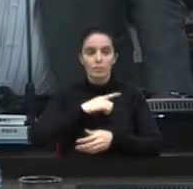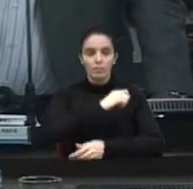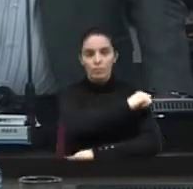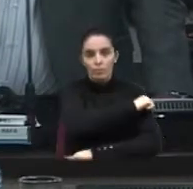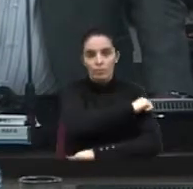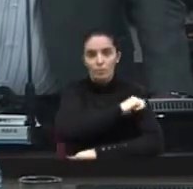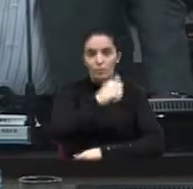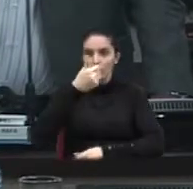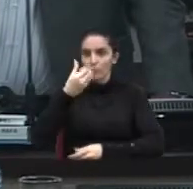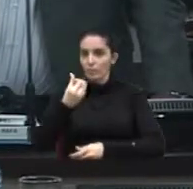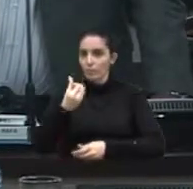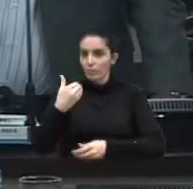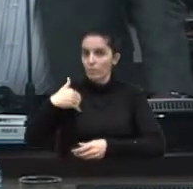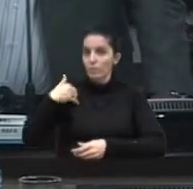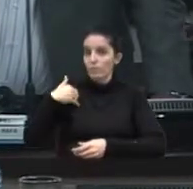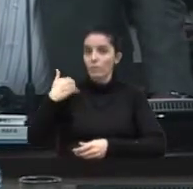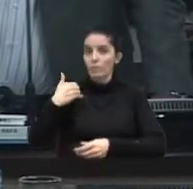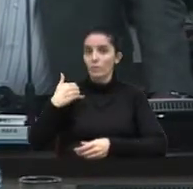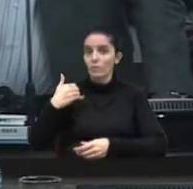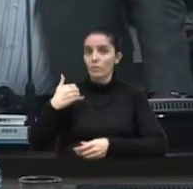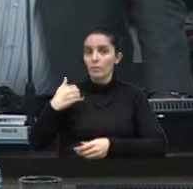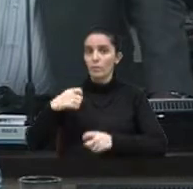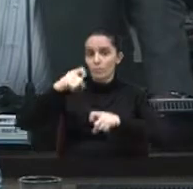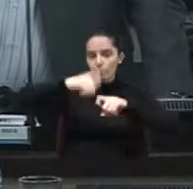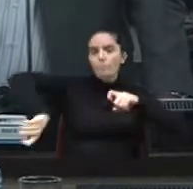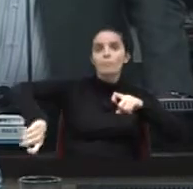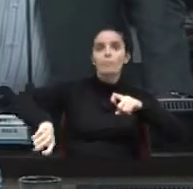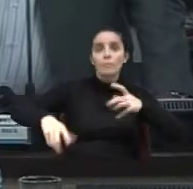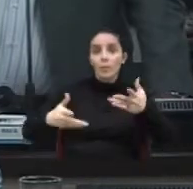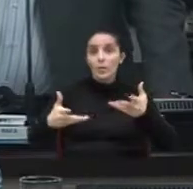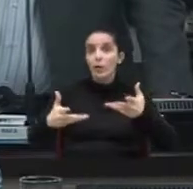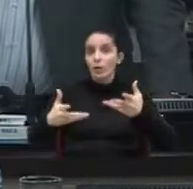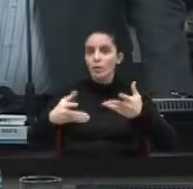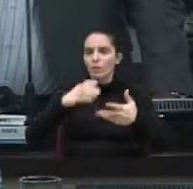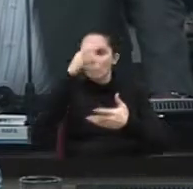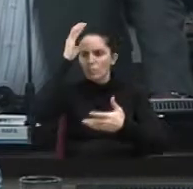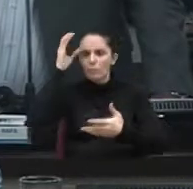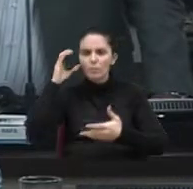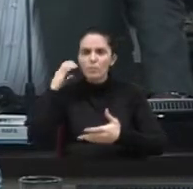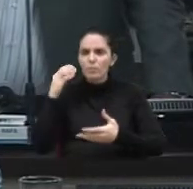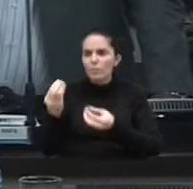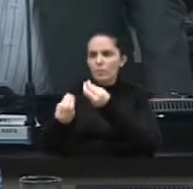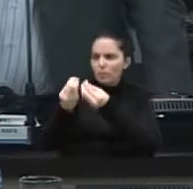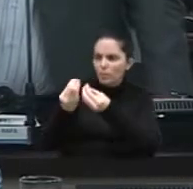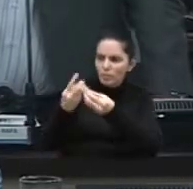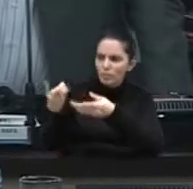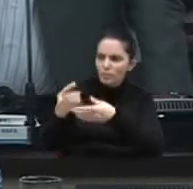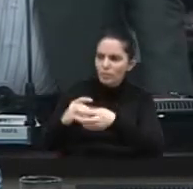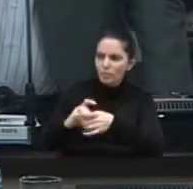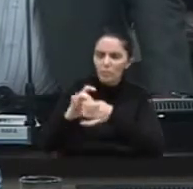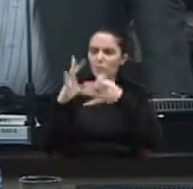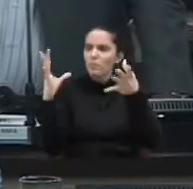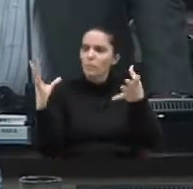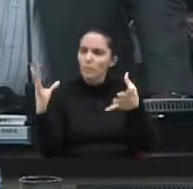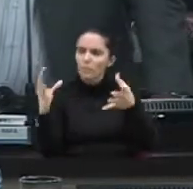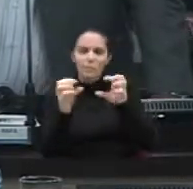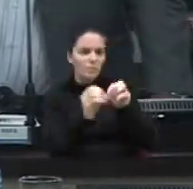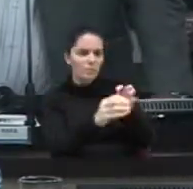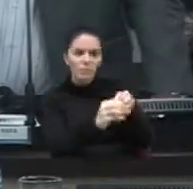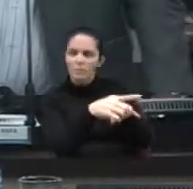que eu tinha da turma, que ele era estuprador. E todo mundo falava para mim, como que você fica tão à vontade na sala, ele é